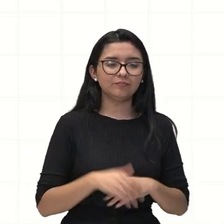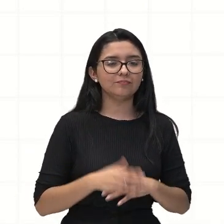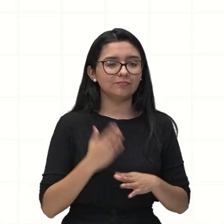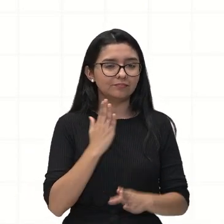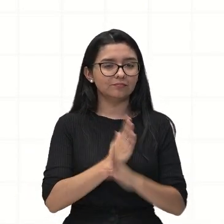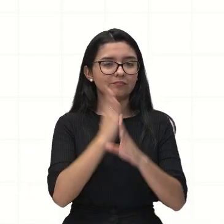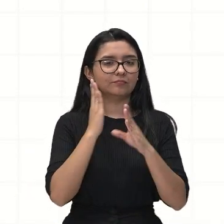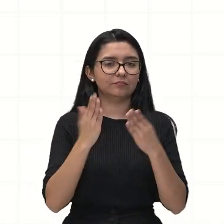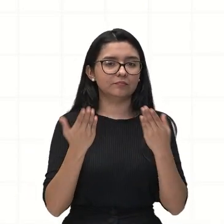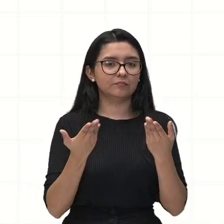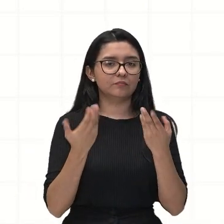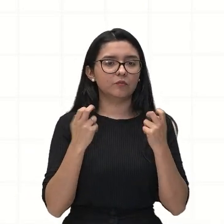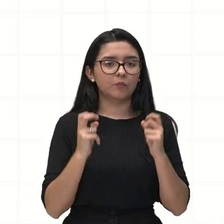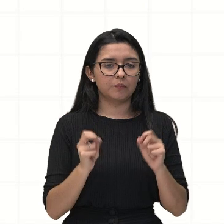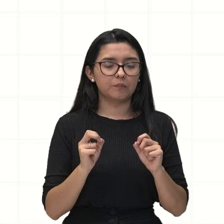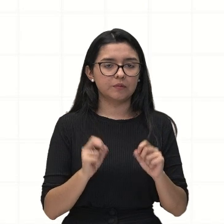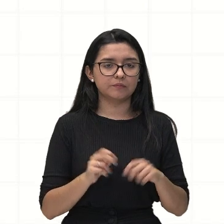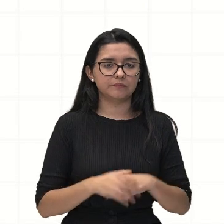tem aqui, né,